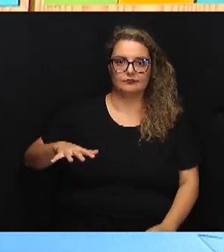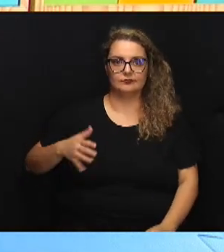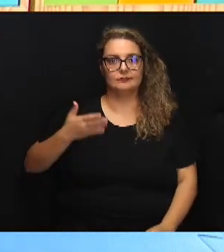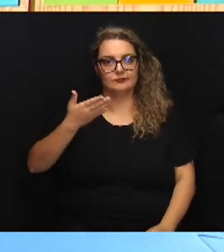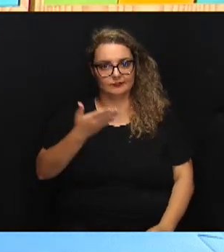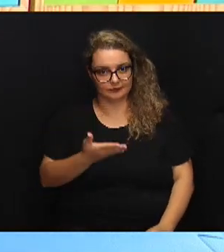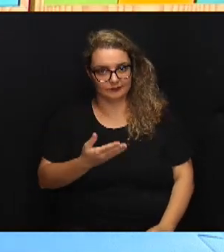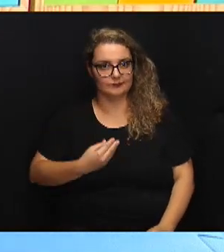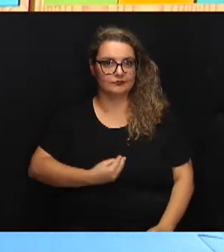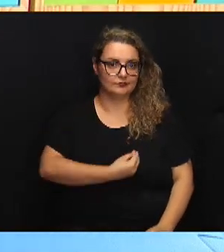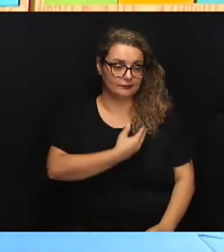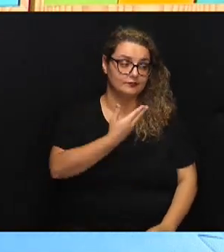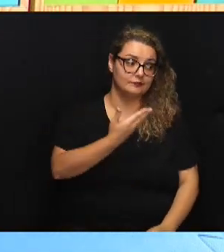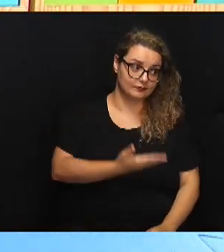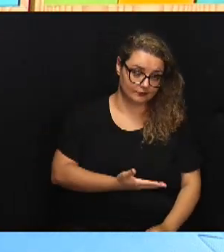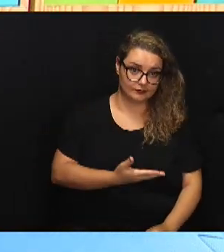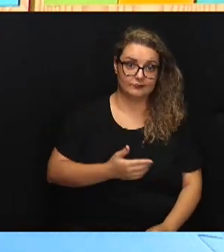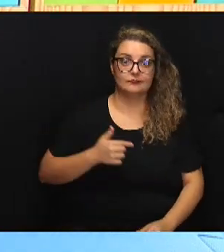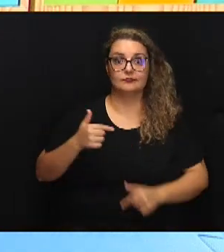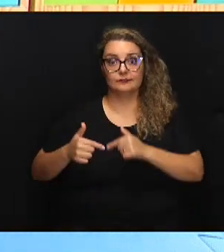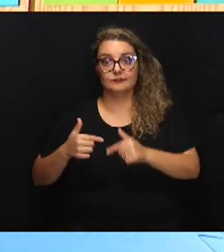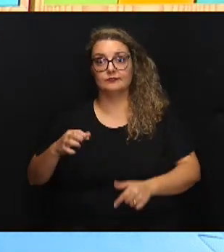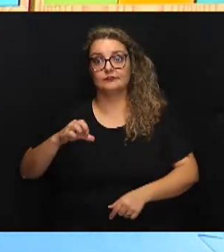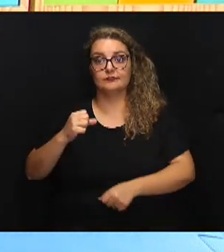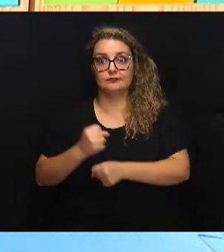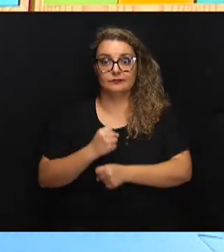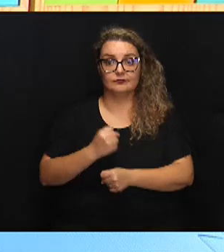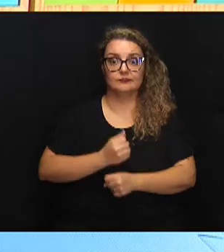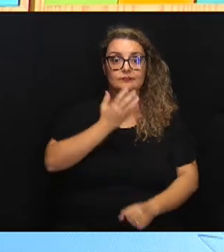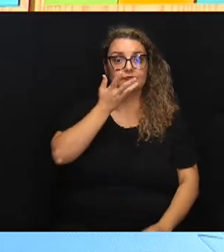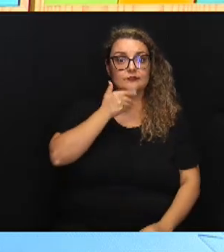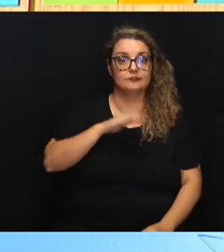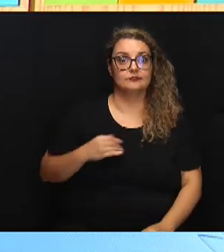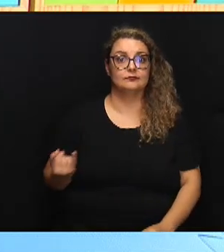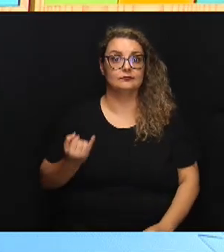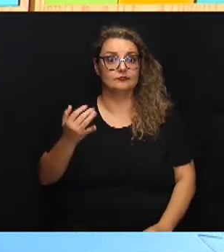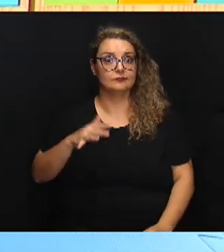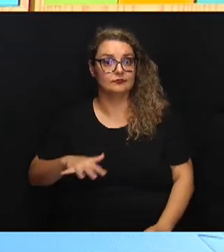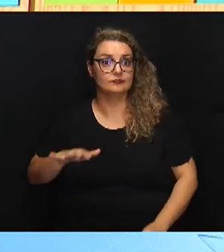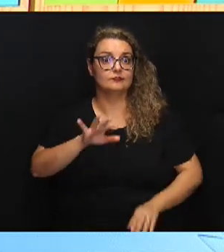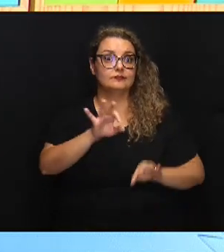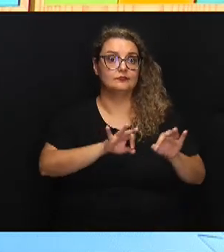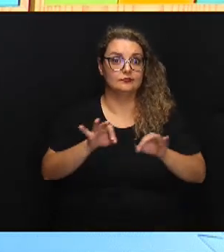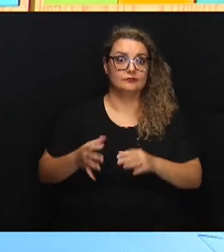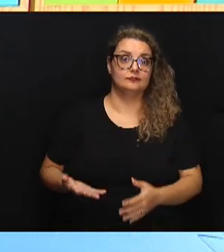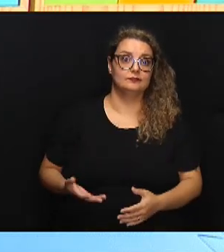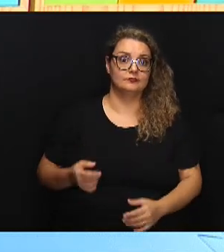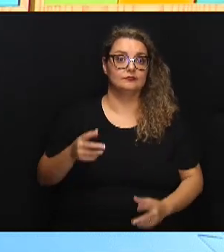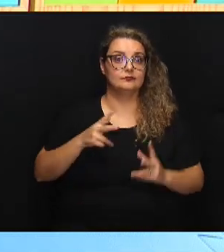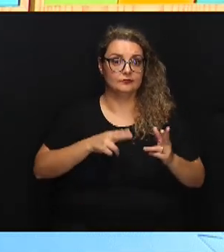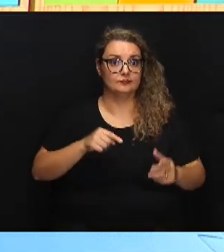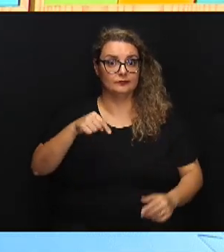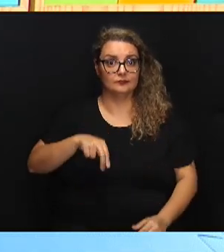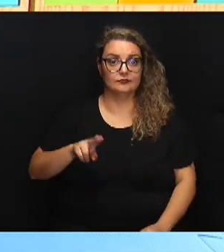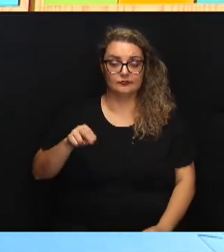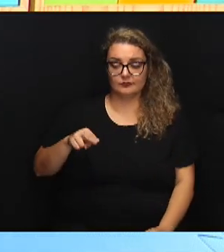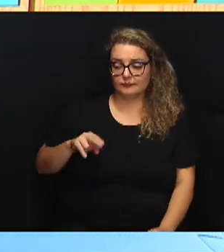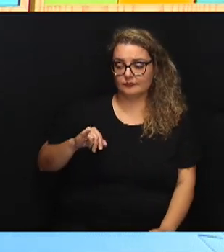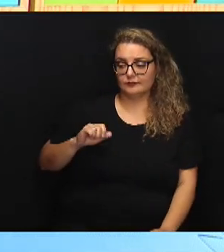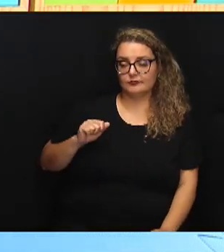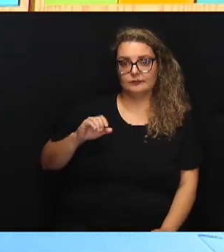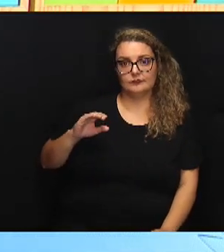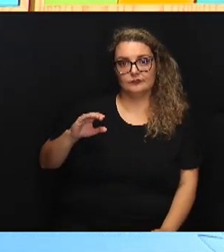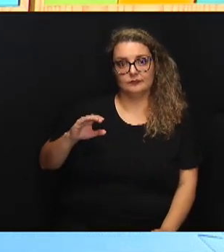veio disso, né, e que trabalha há 9 anos com essas crianças, a importância desses projetos, como aqui a Uniasec, né,